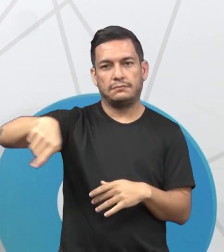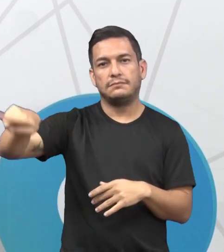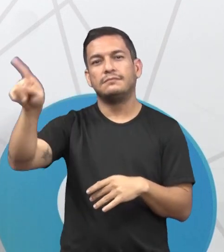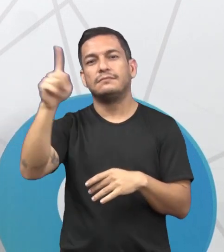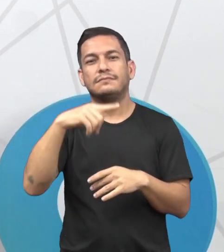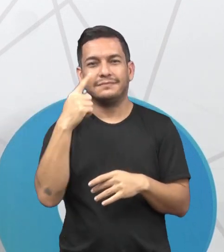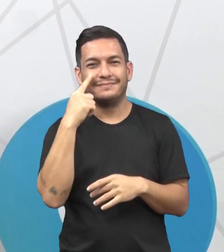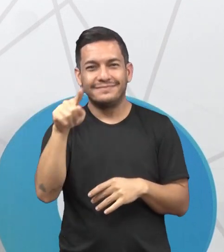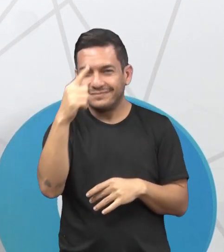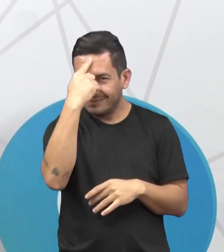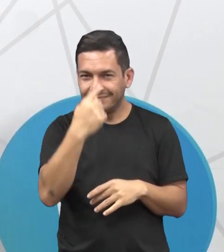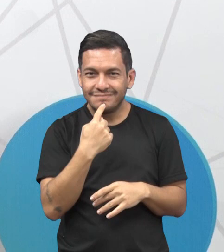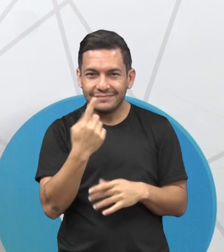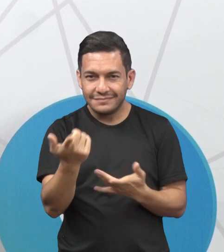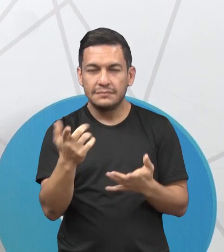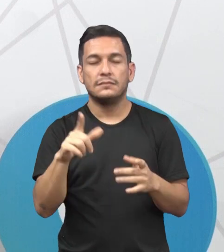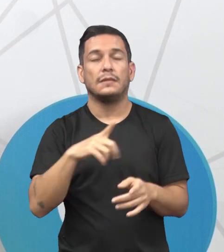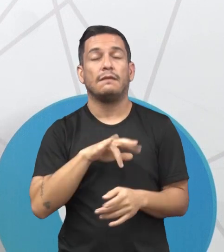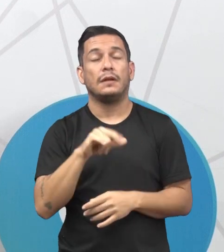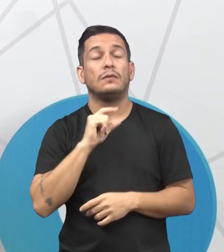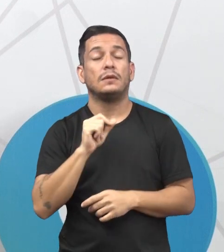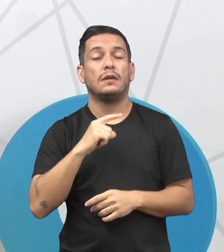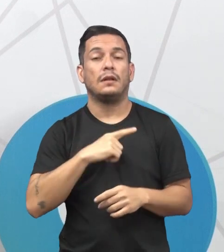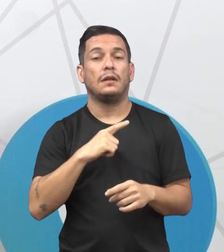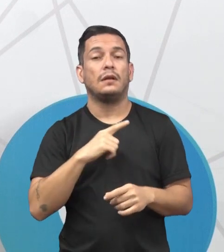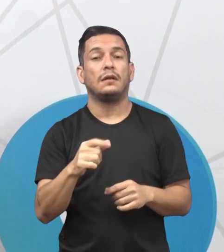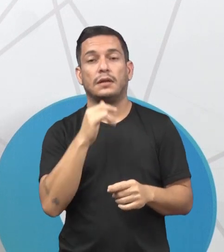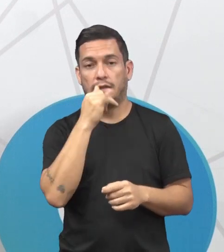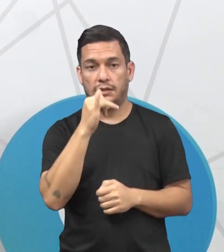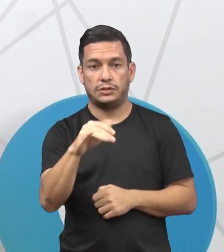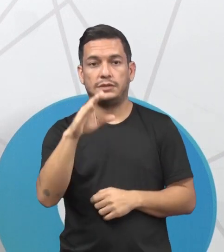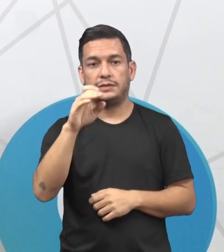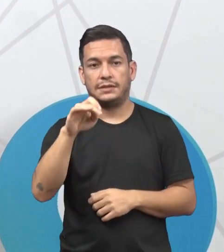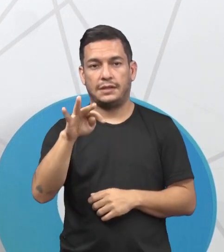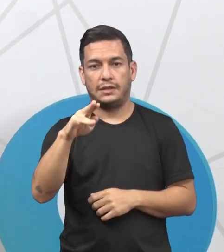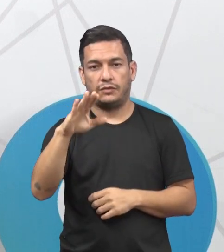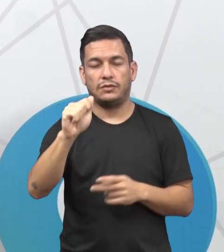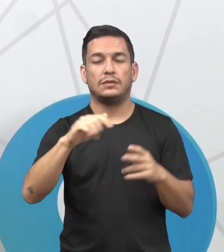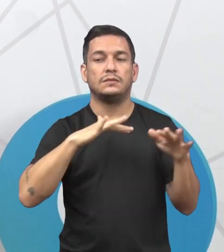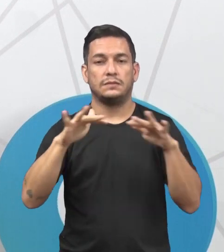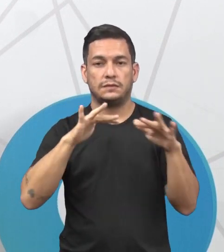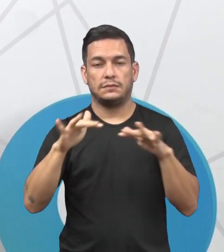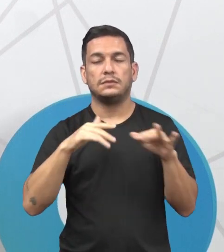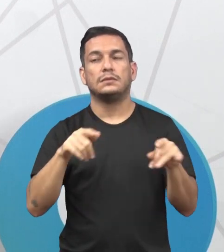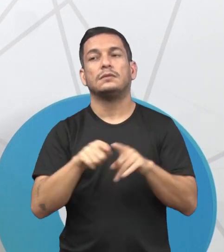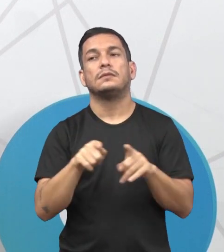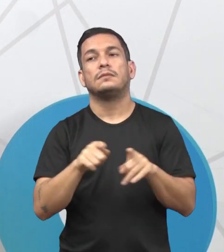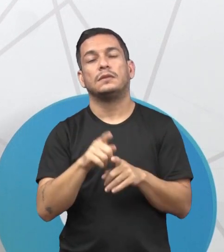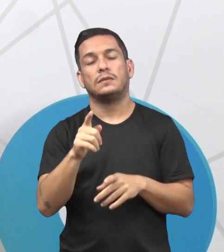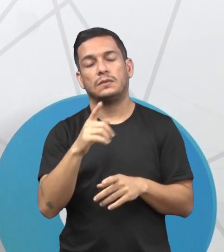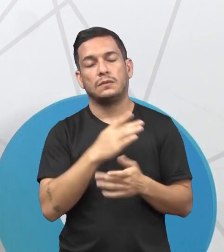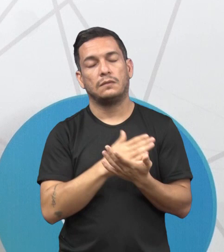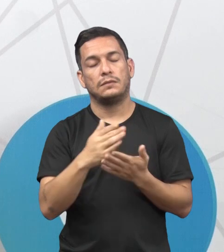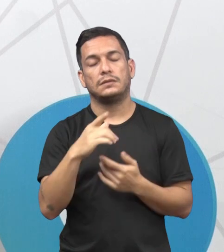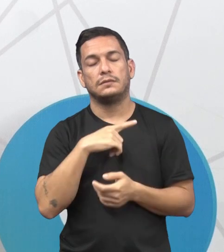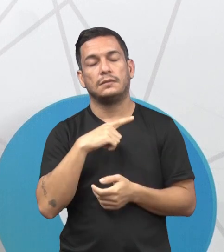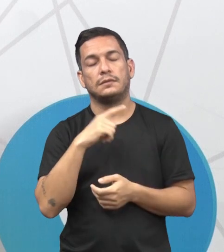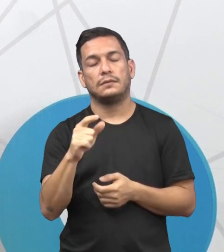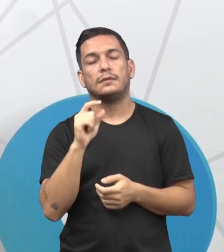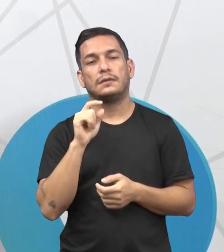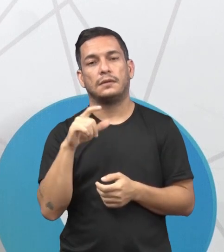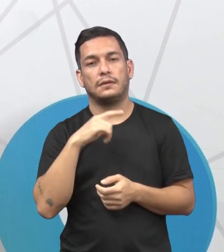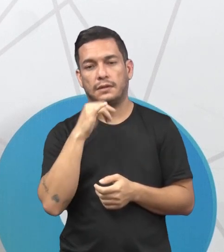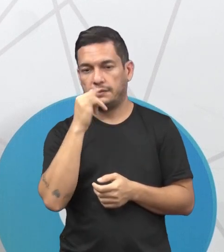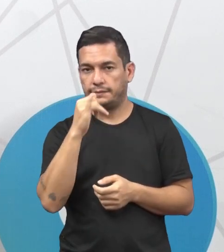como nós vemos aí no nosso GIF, ele vai produzir então energia cinética, energia do movimento, e a partir dele você consegue ter a produção de